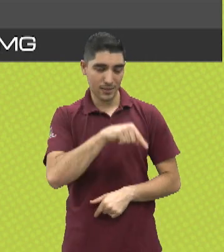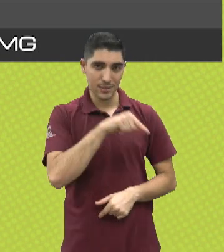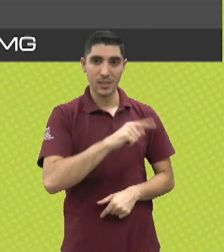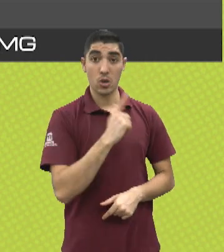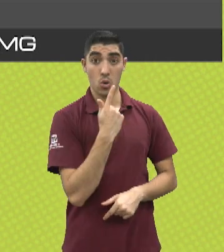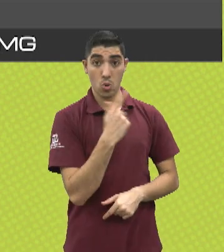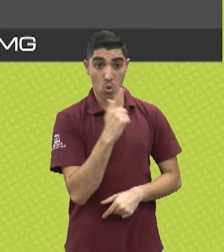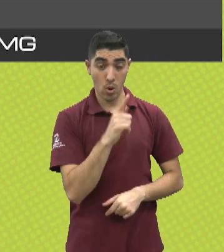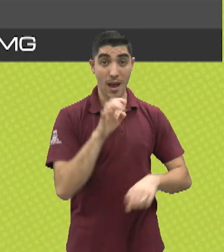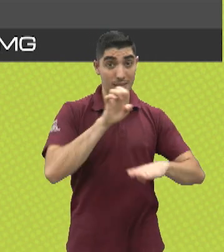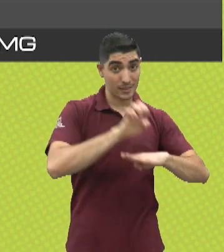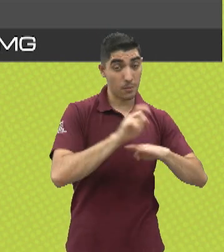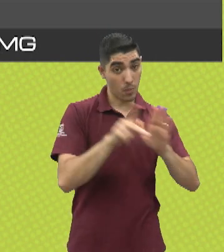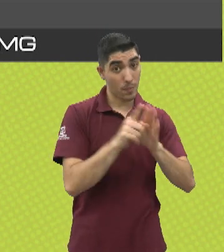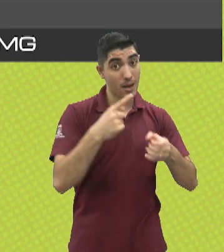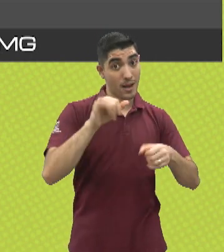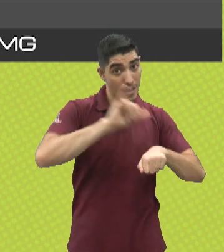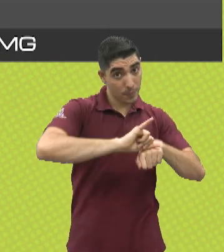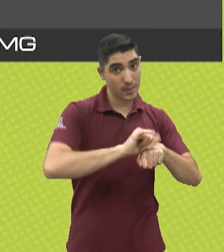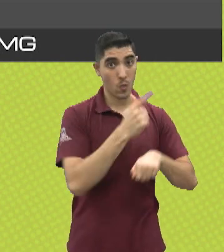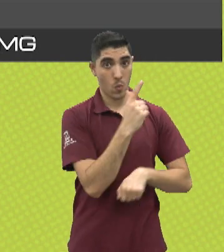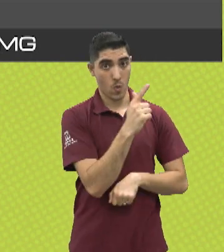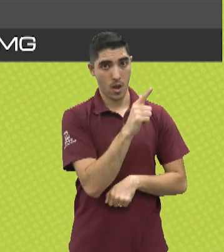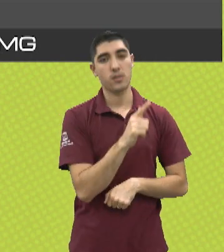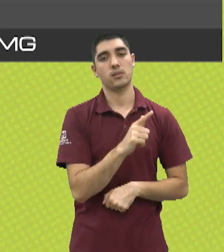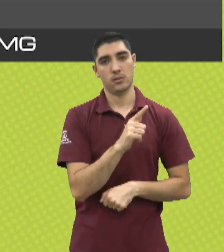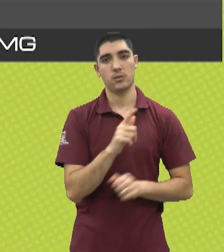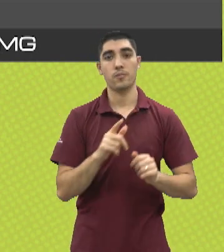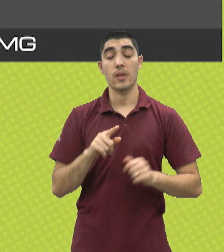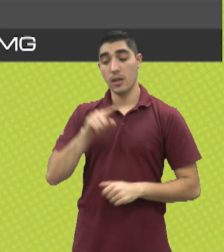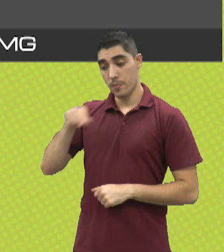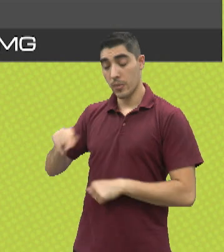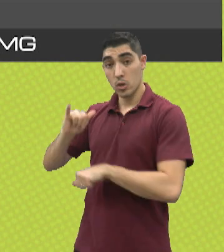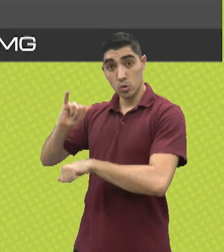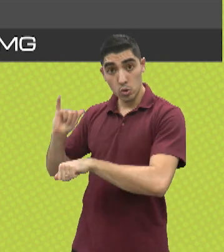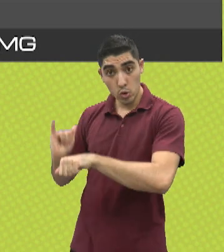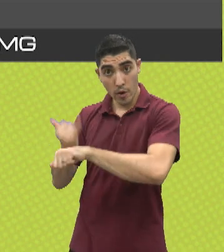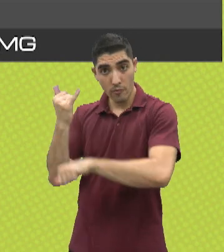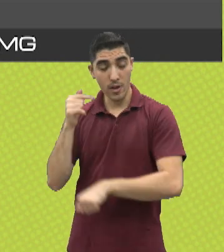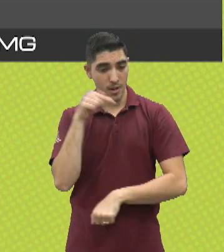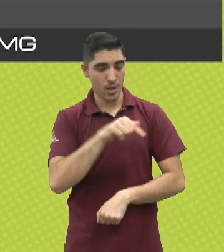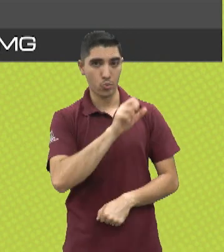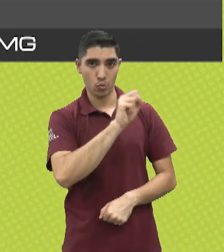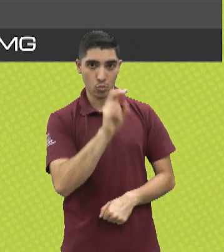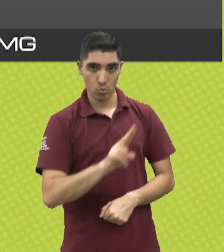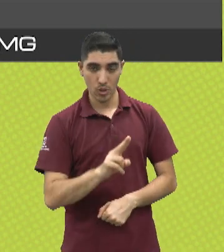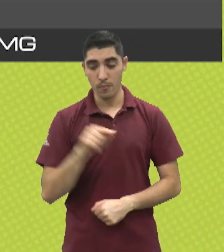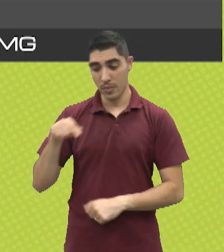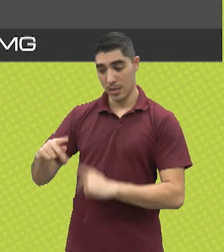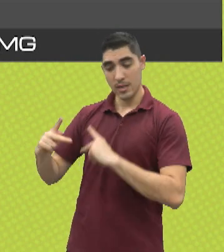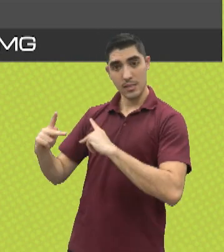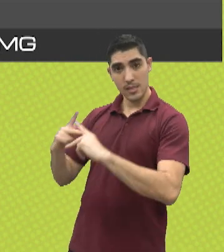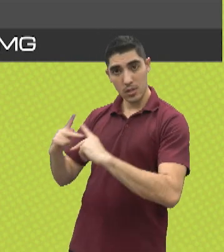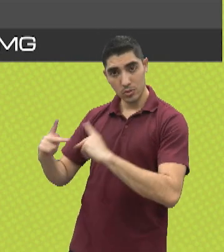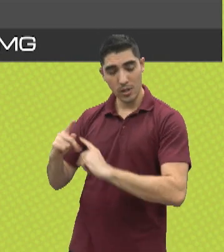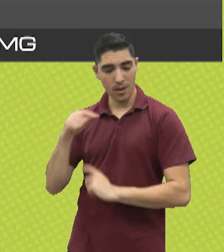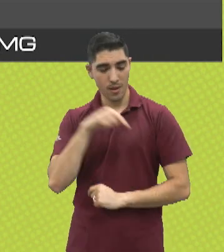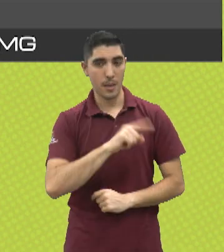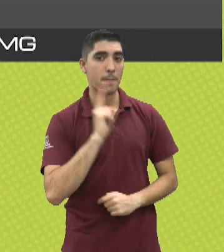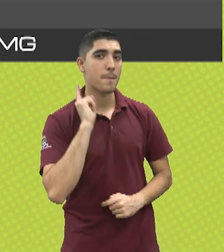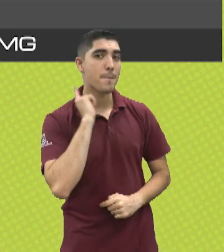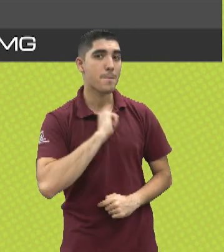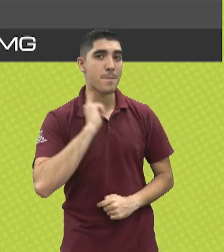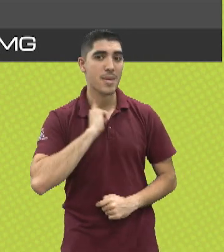times lá de Goiás. Teremos também o Joinville enfrentando o Suzano e o Vôlei São José recebendo o Minas aqui na